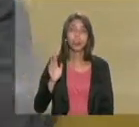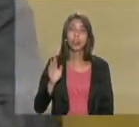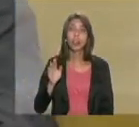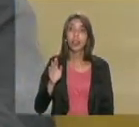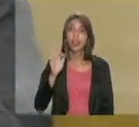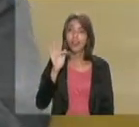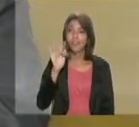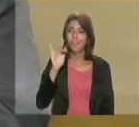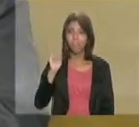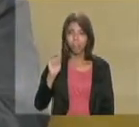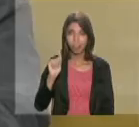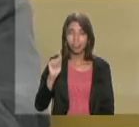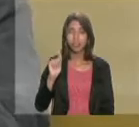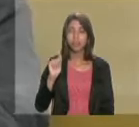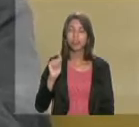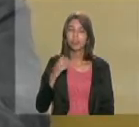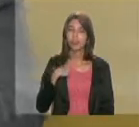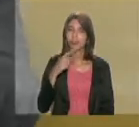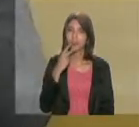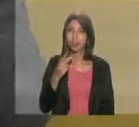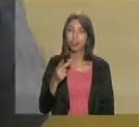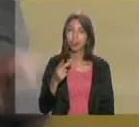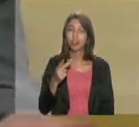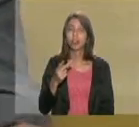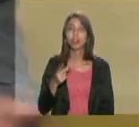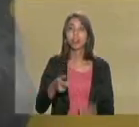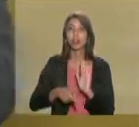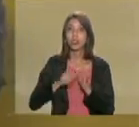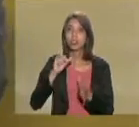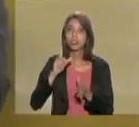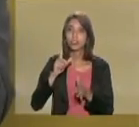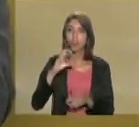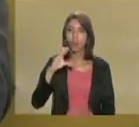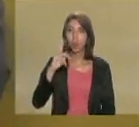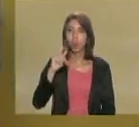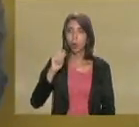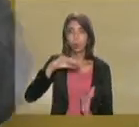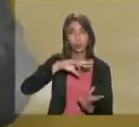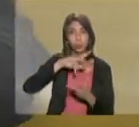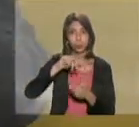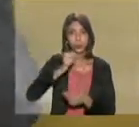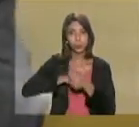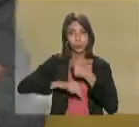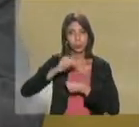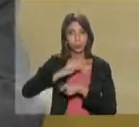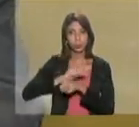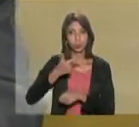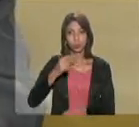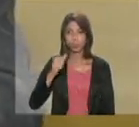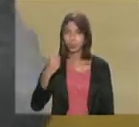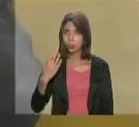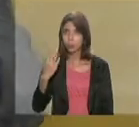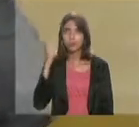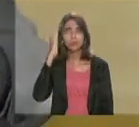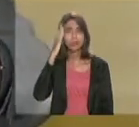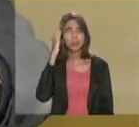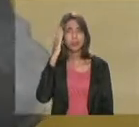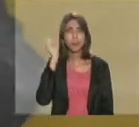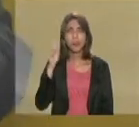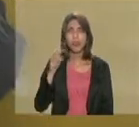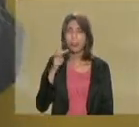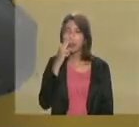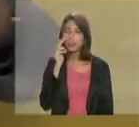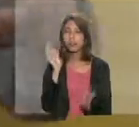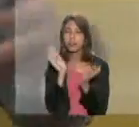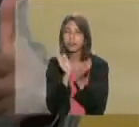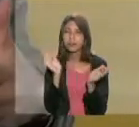central. A FIFA, que eu vou dizer aqui, eu disse antes da Copa do Mundo diversas vezes, todo mundo sabia que